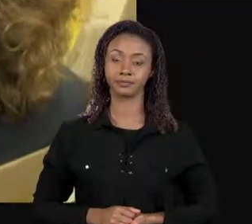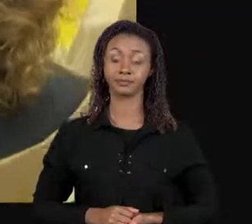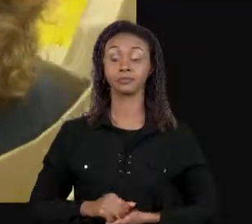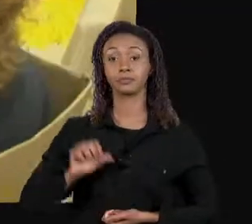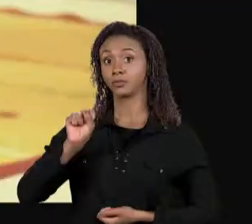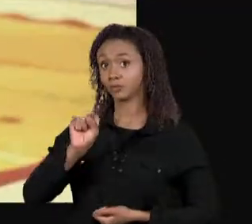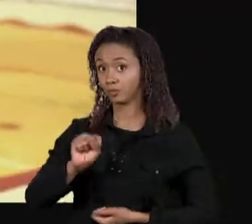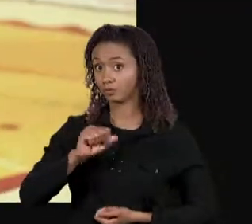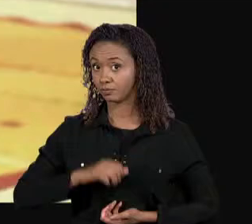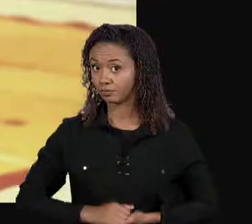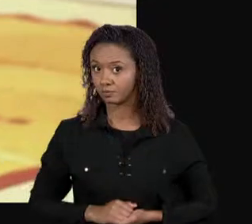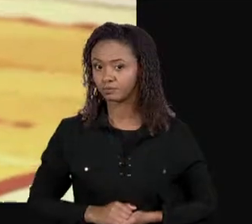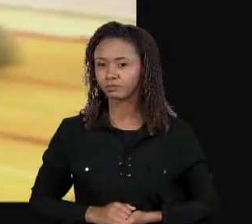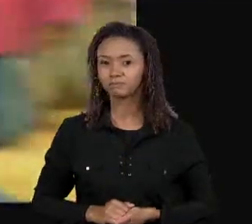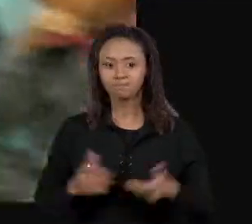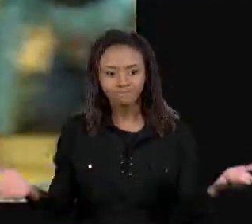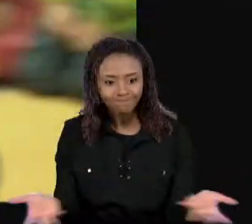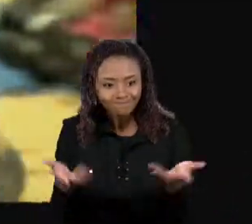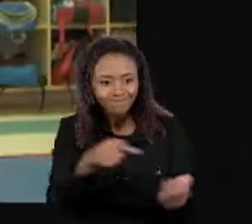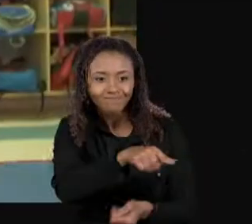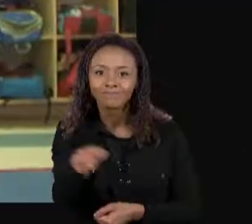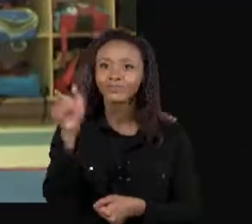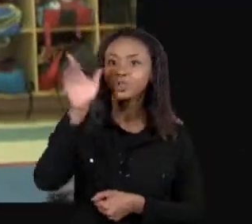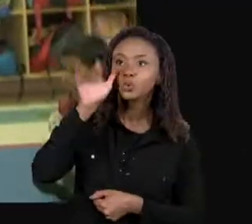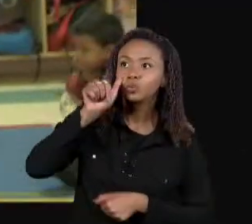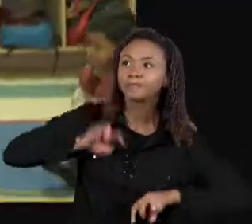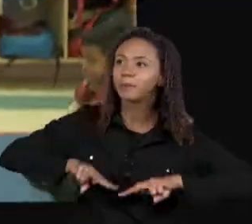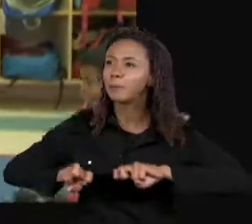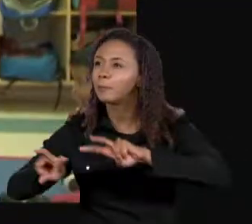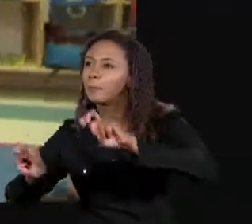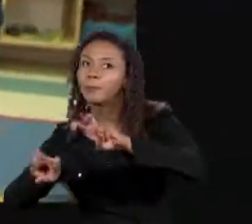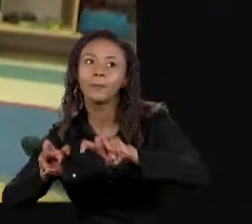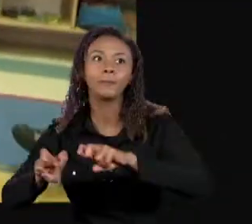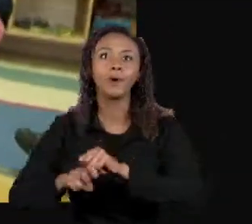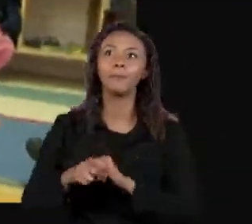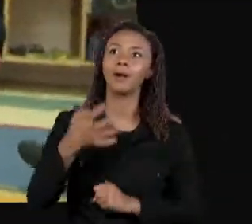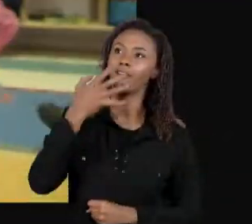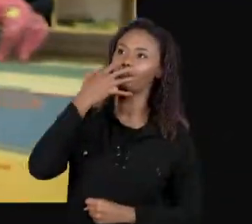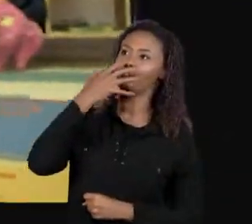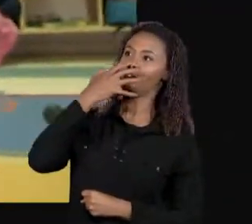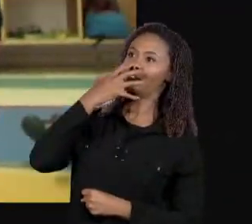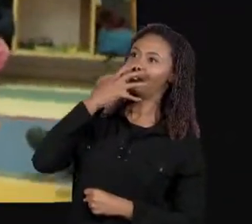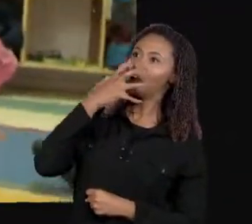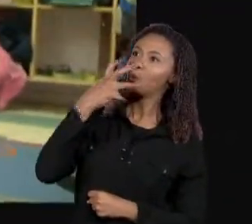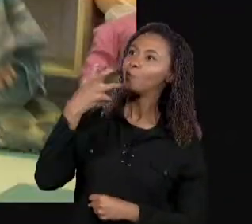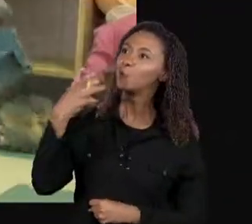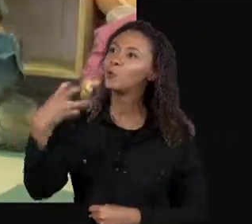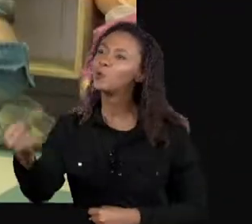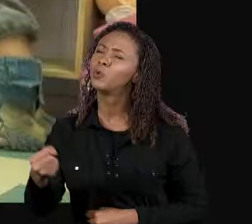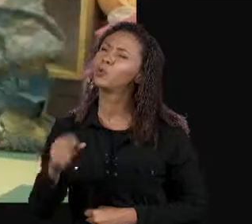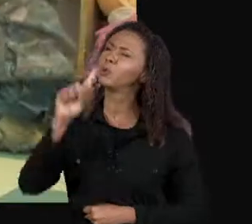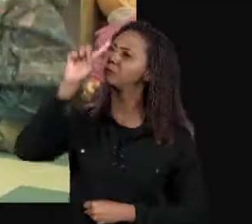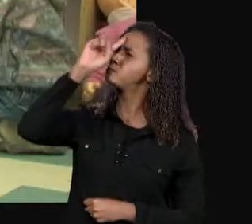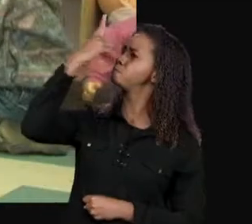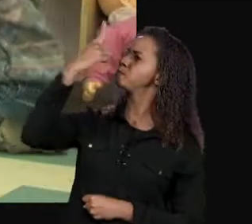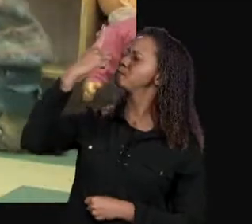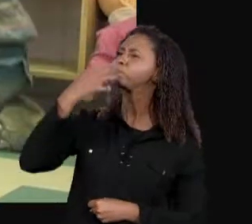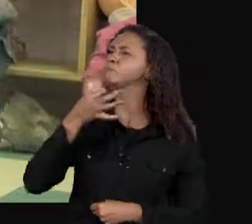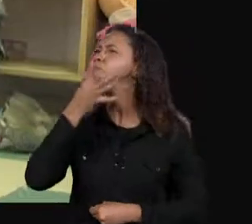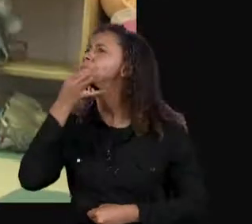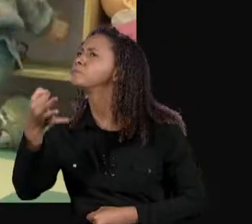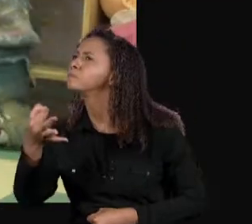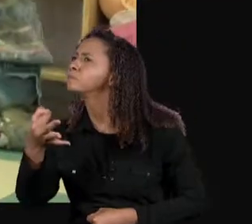8. Incentivem a curiosidade, a exploração, o encantamento, o questionamento, a indagação